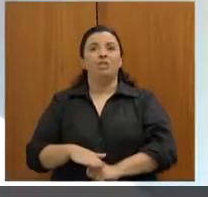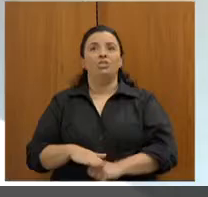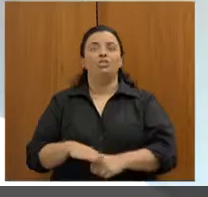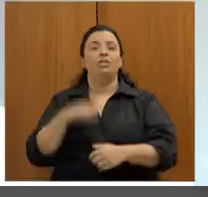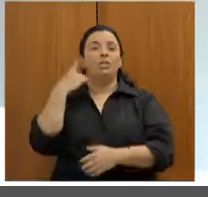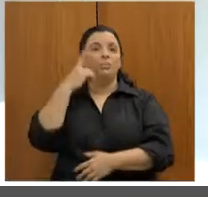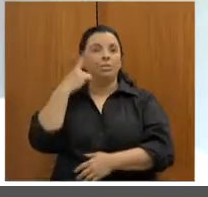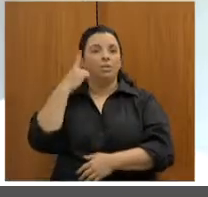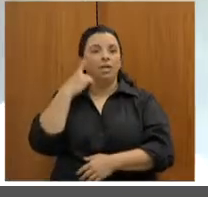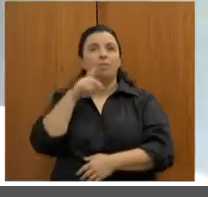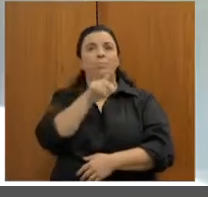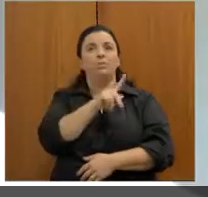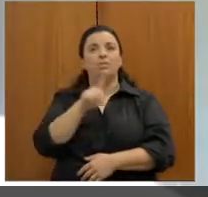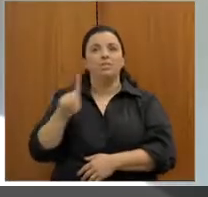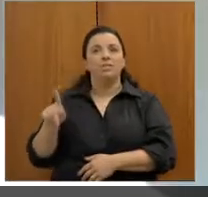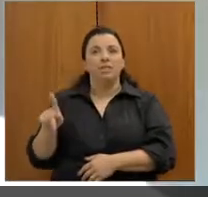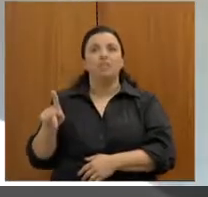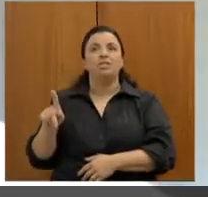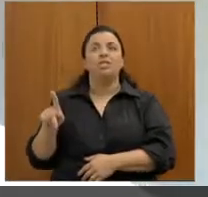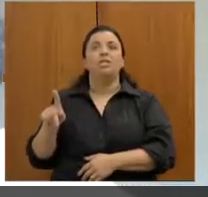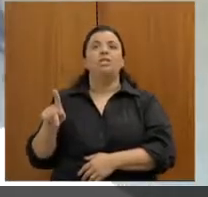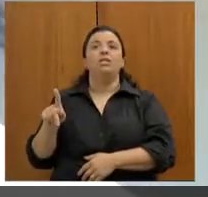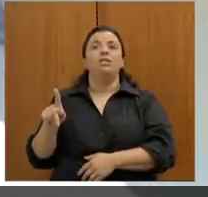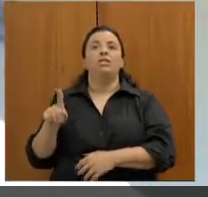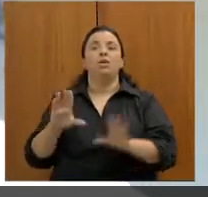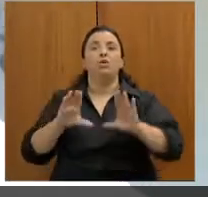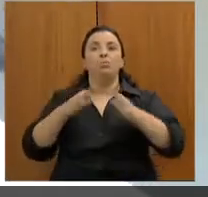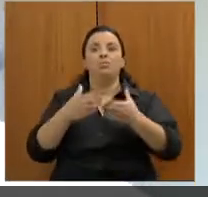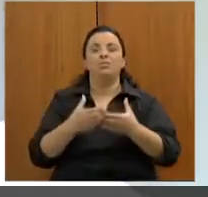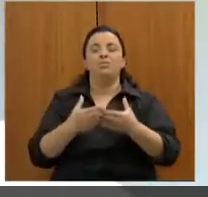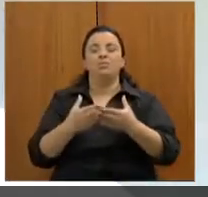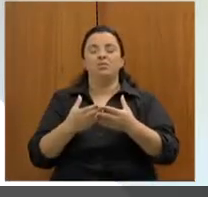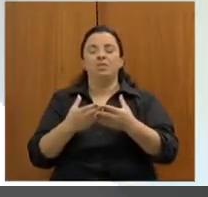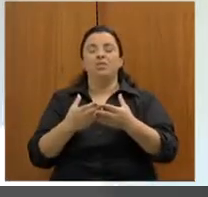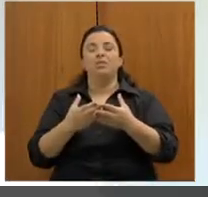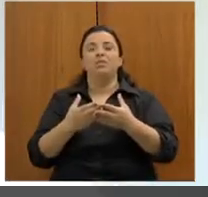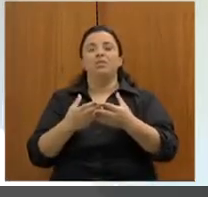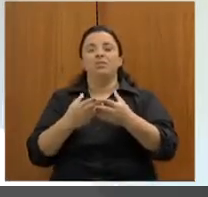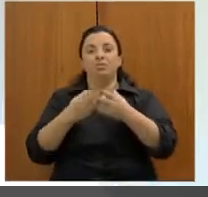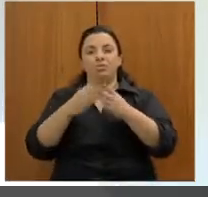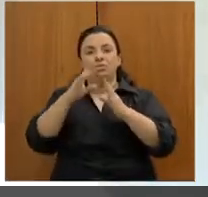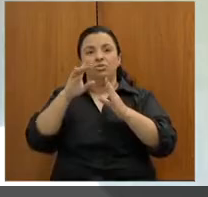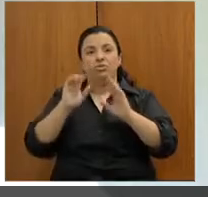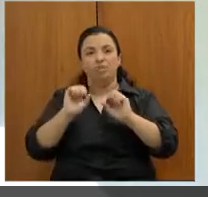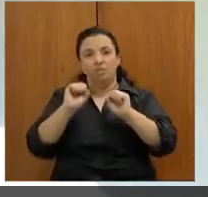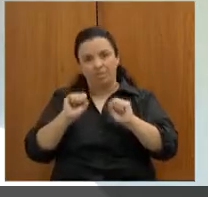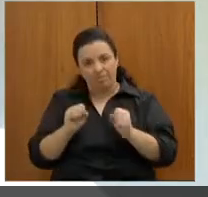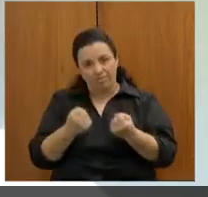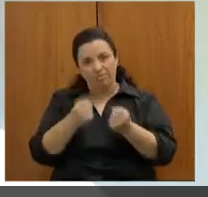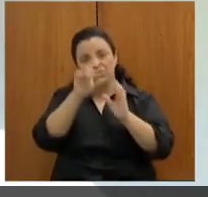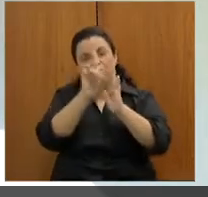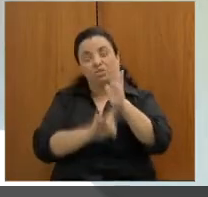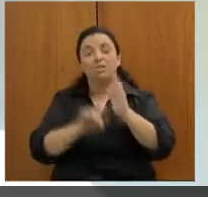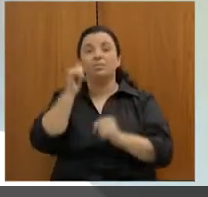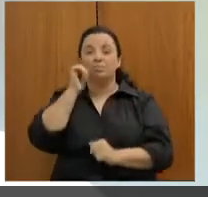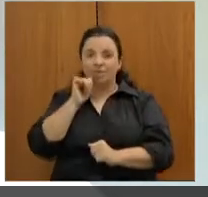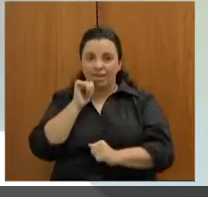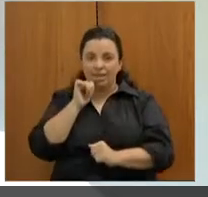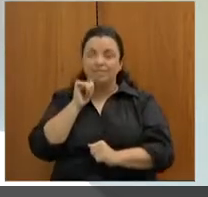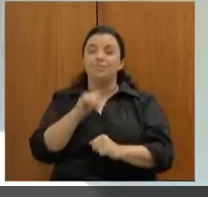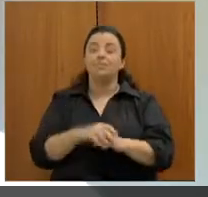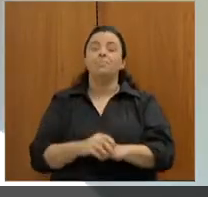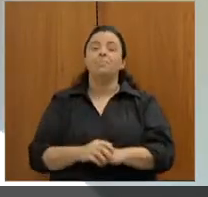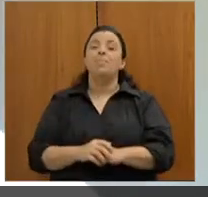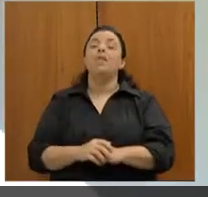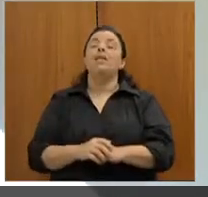da Comissão de defesa dos direitos das mulheres resultado Ana Paula com esse comprimento